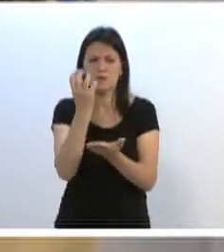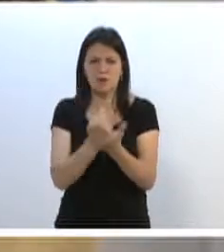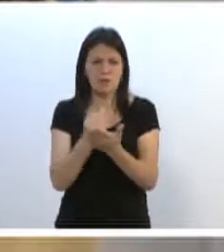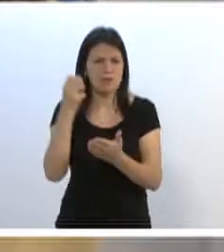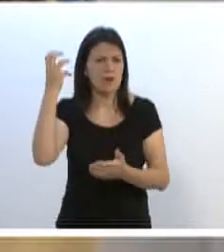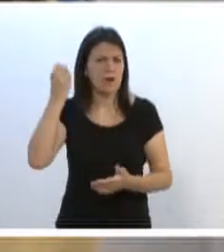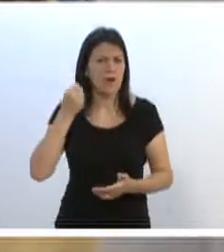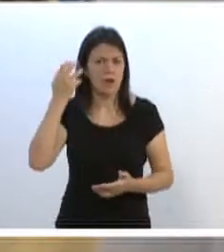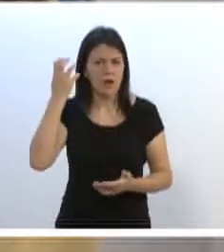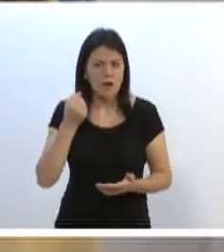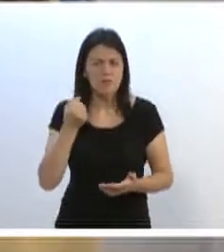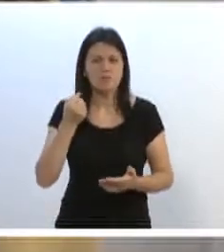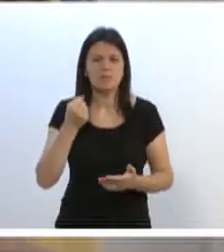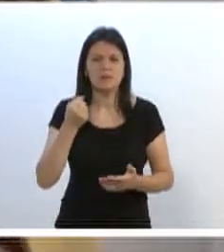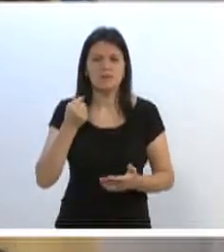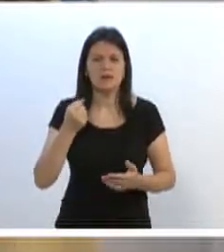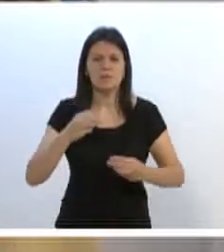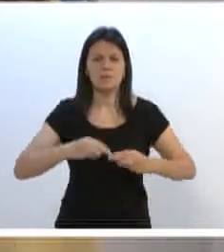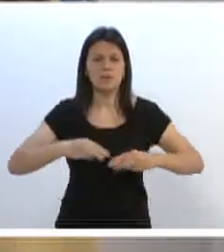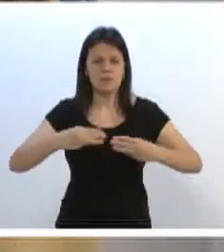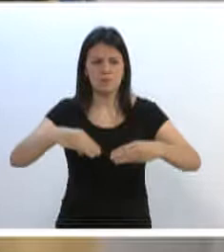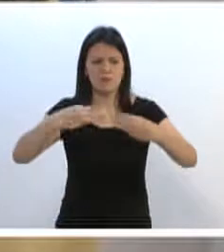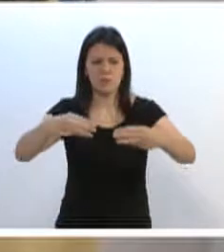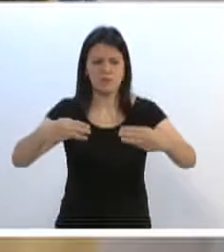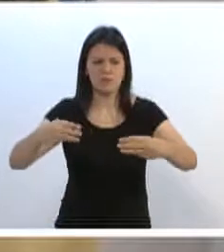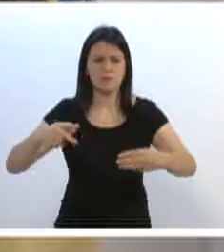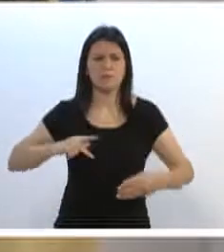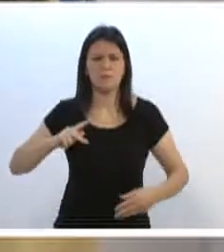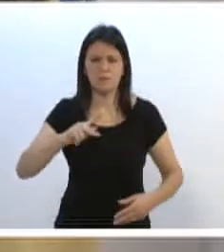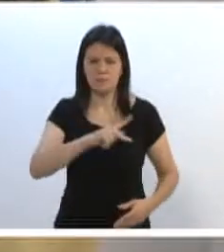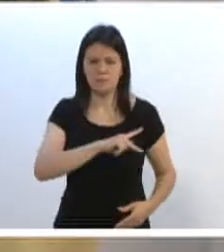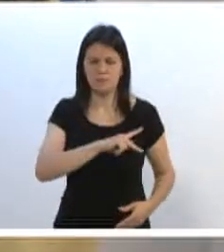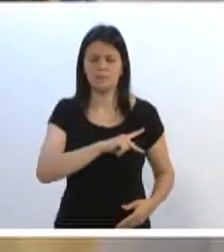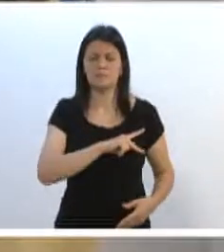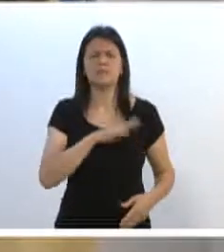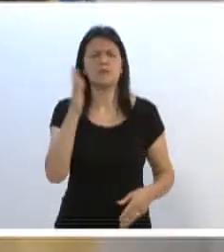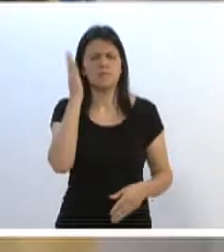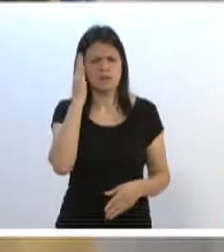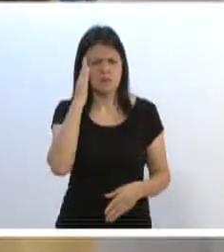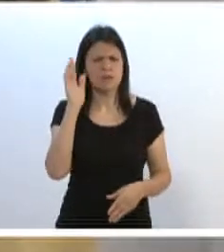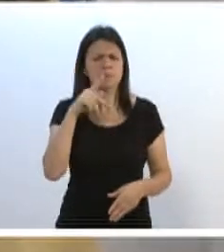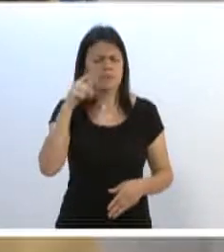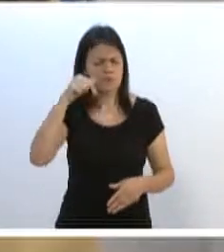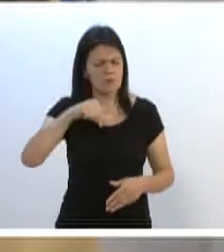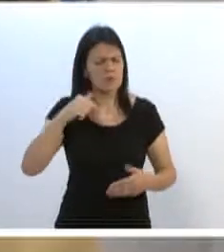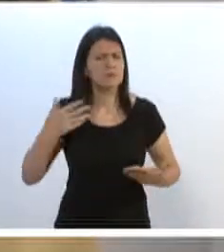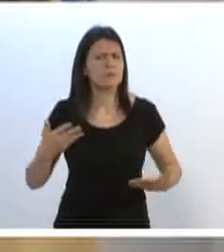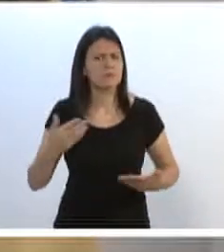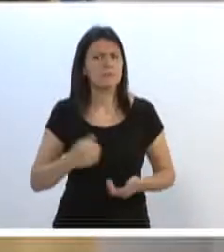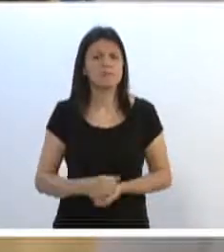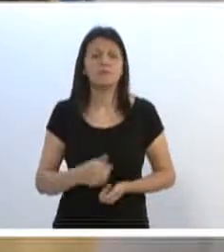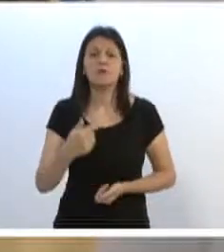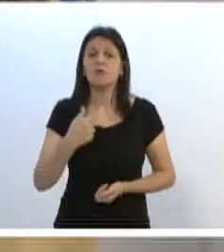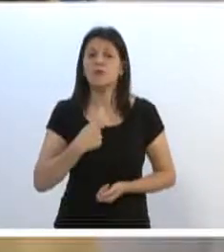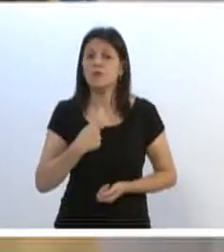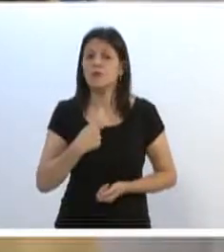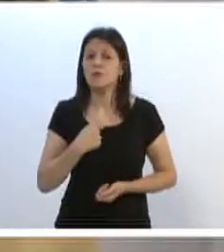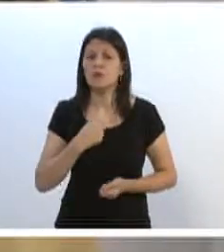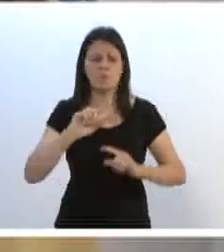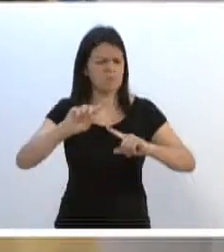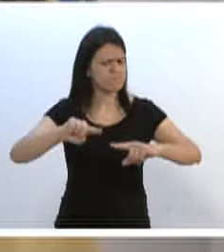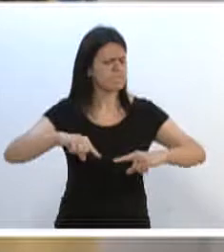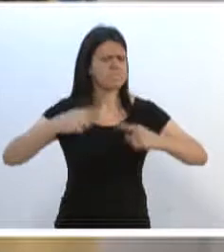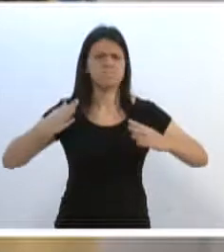ao Ministério Público, e sabem do que eu estou falando. Eu sou totalmente